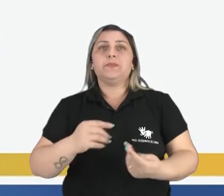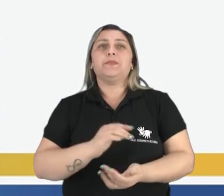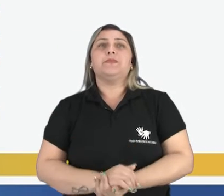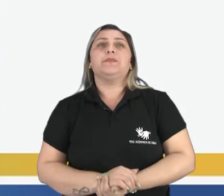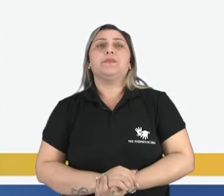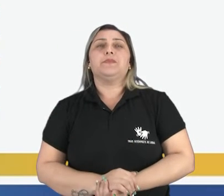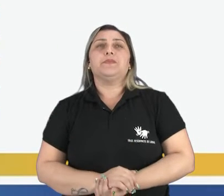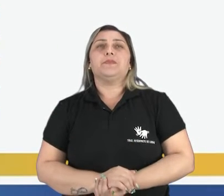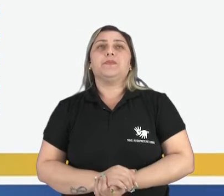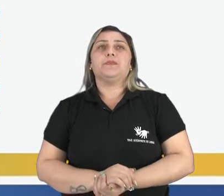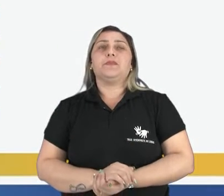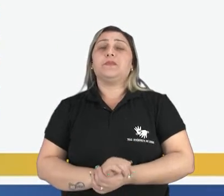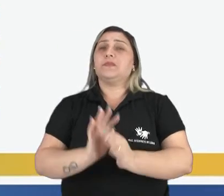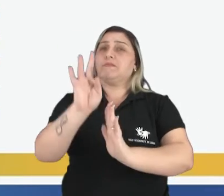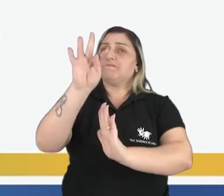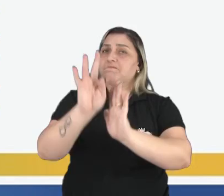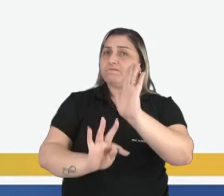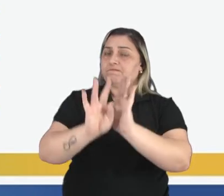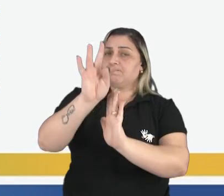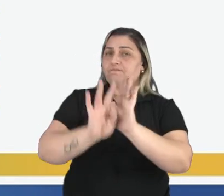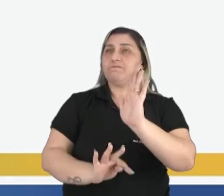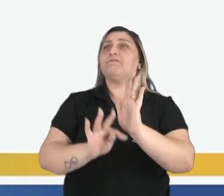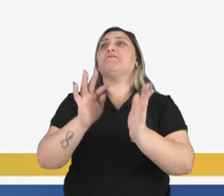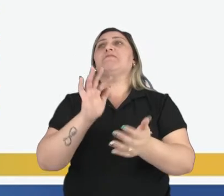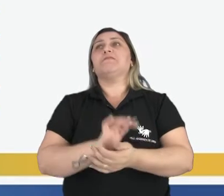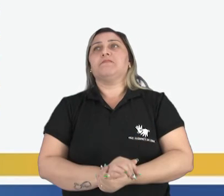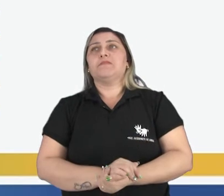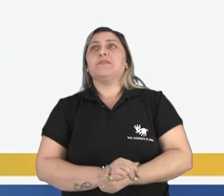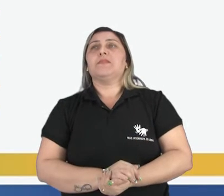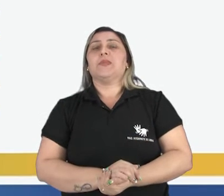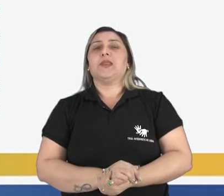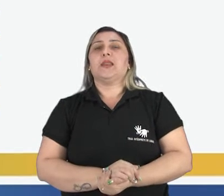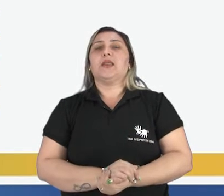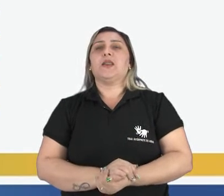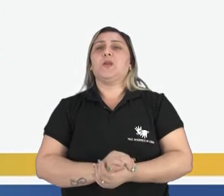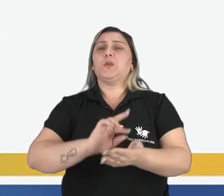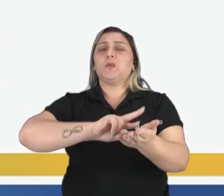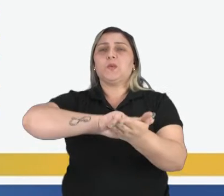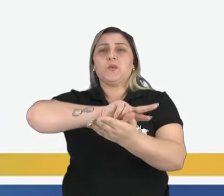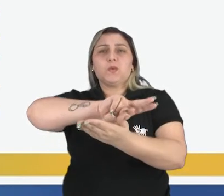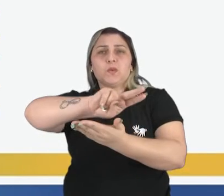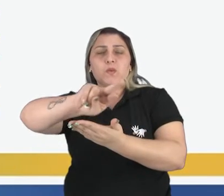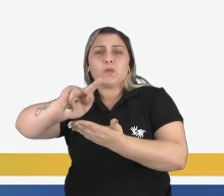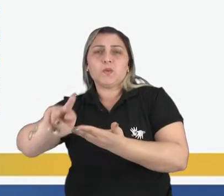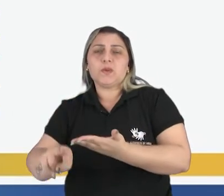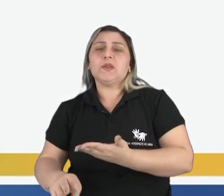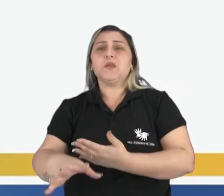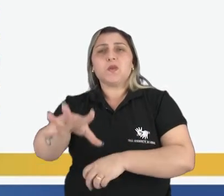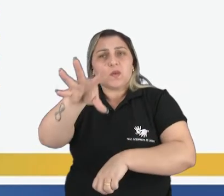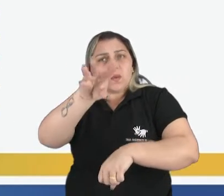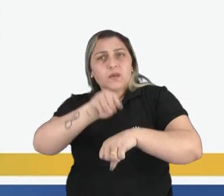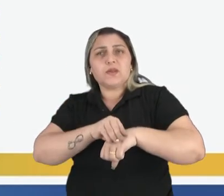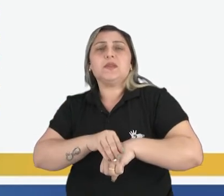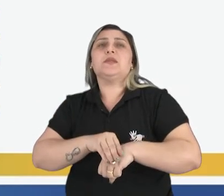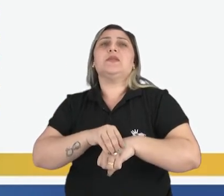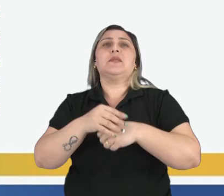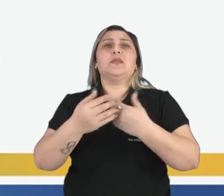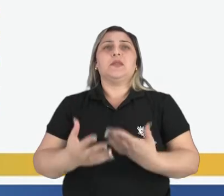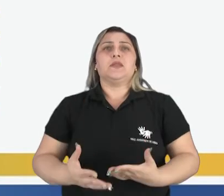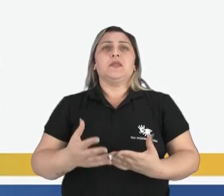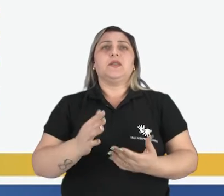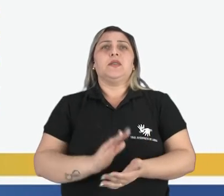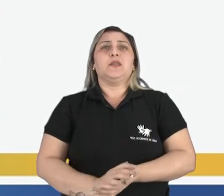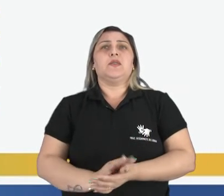gente. Diante desse texto, diante dessa problemática, os diversos meios de conhecer, seja